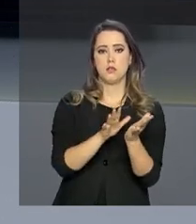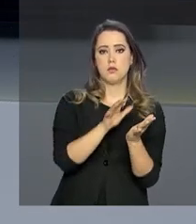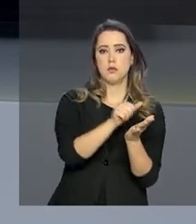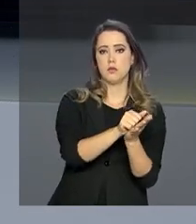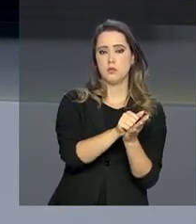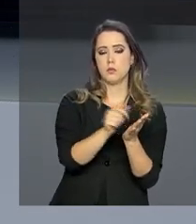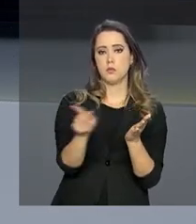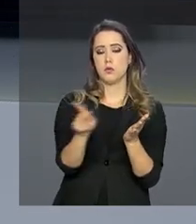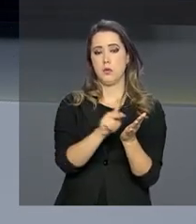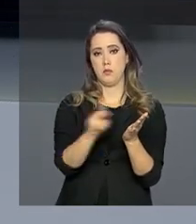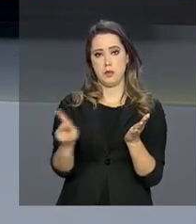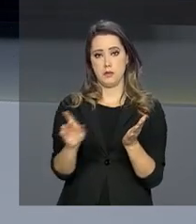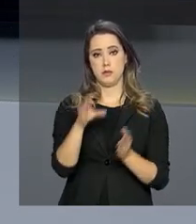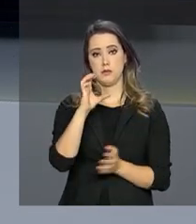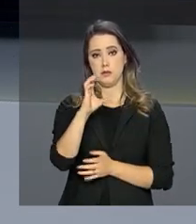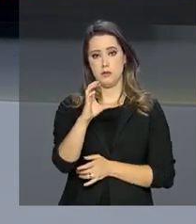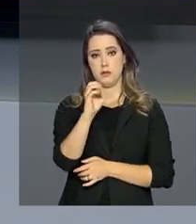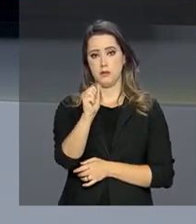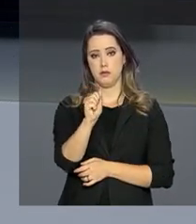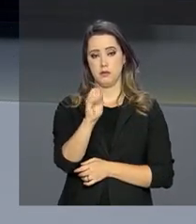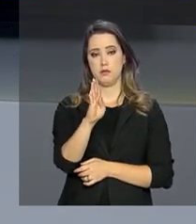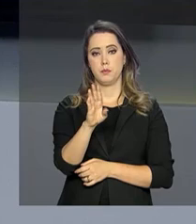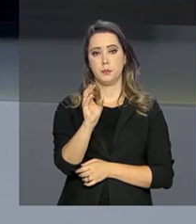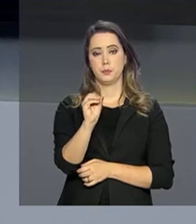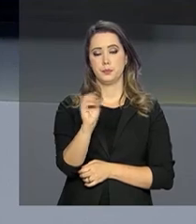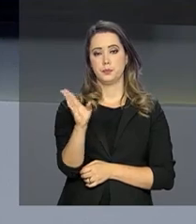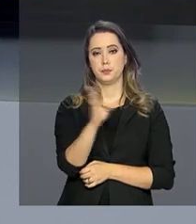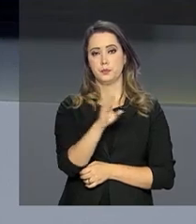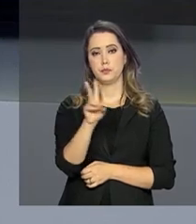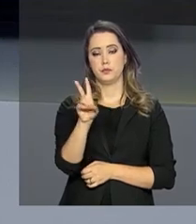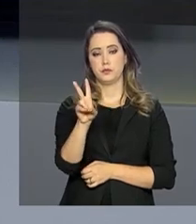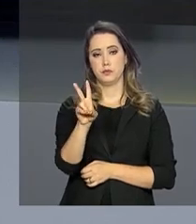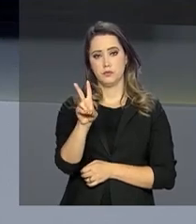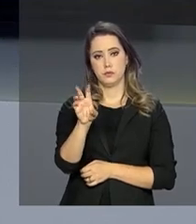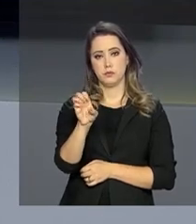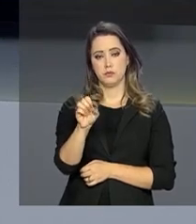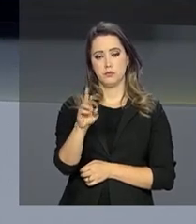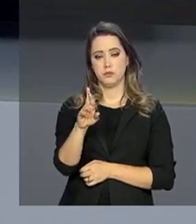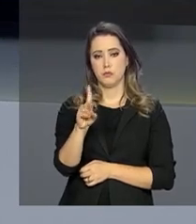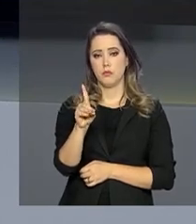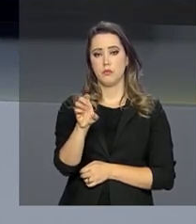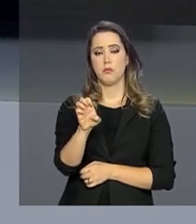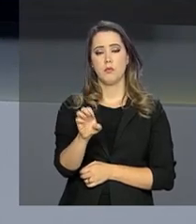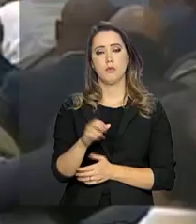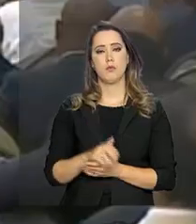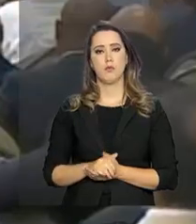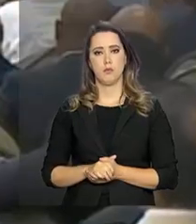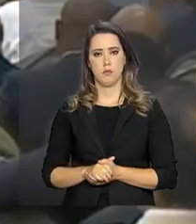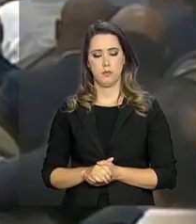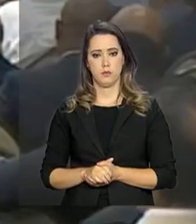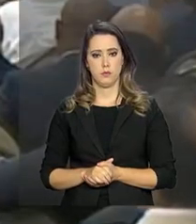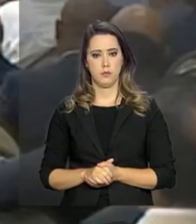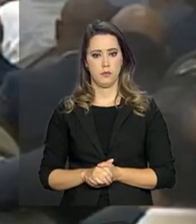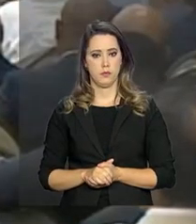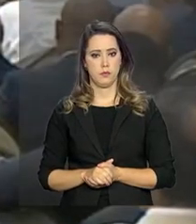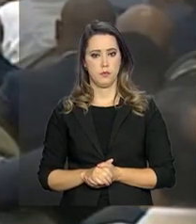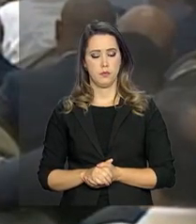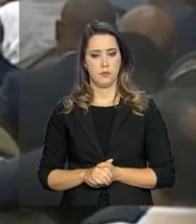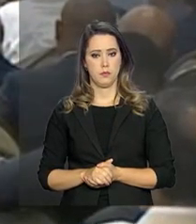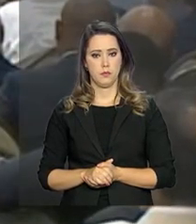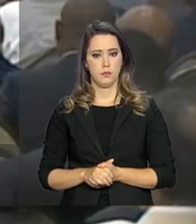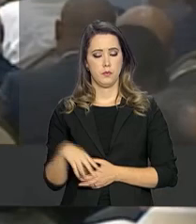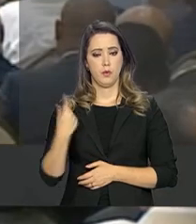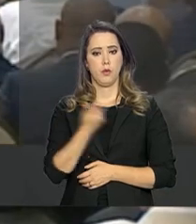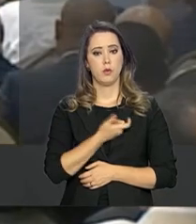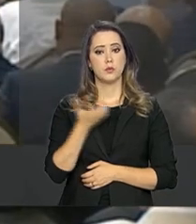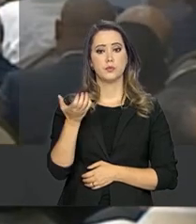o presidente da nação africana falou das expectativas para o encontro e deu as boas-vindas desejamos